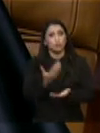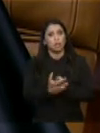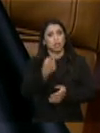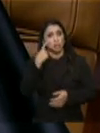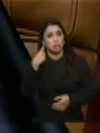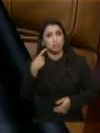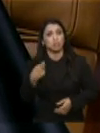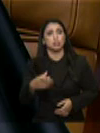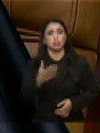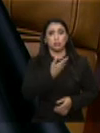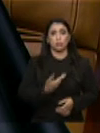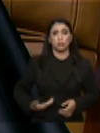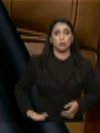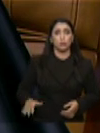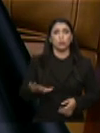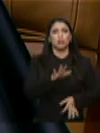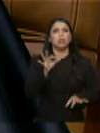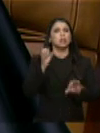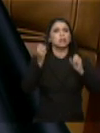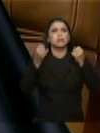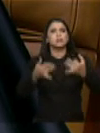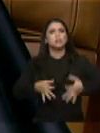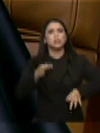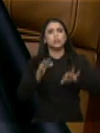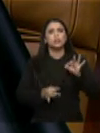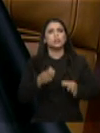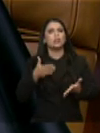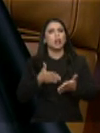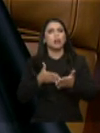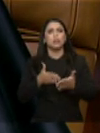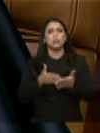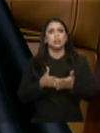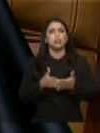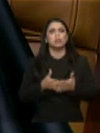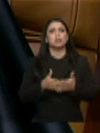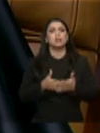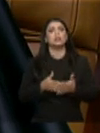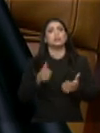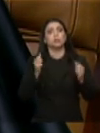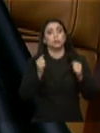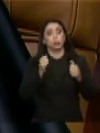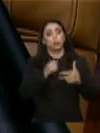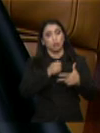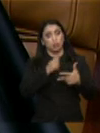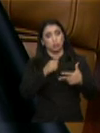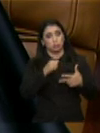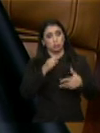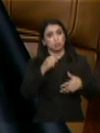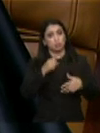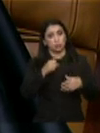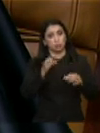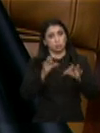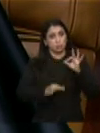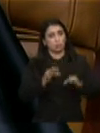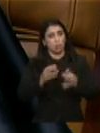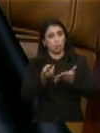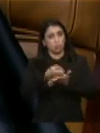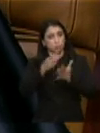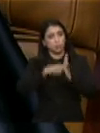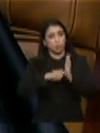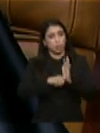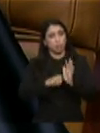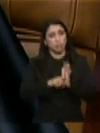público, que justifique a utilização de limitações ao poder de tributar, a ser aferido à luz das